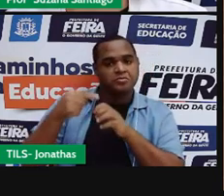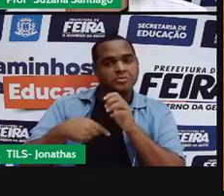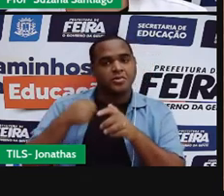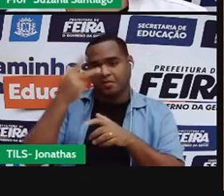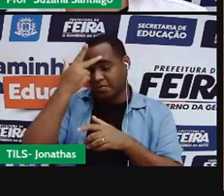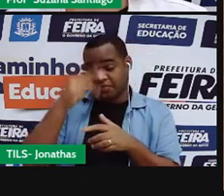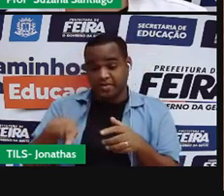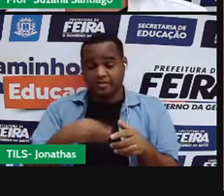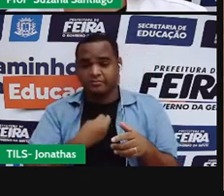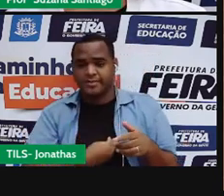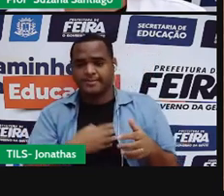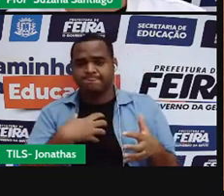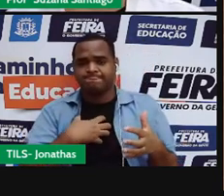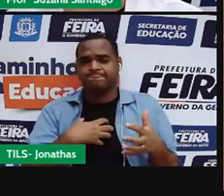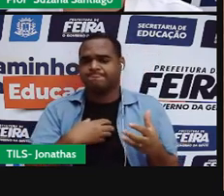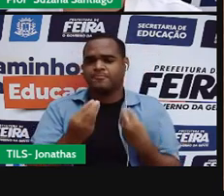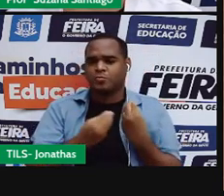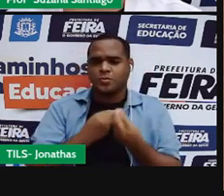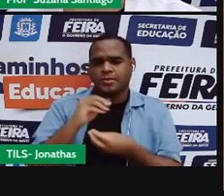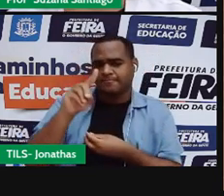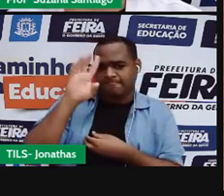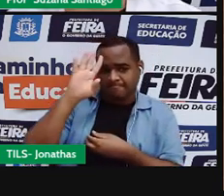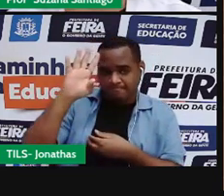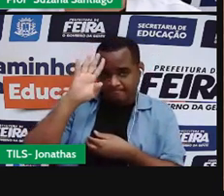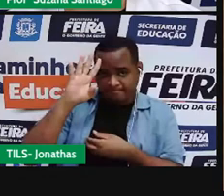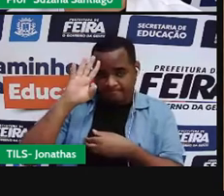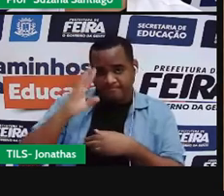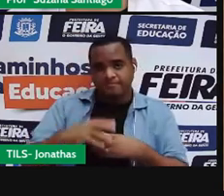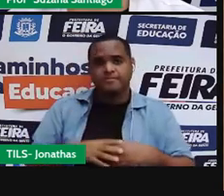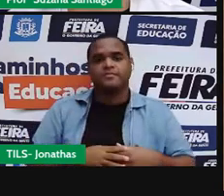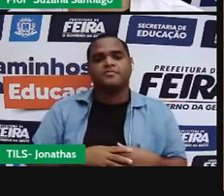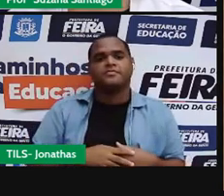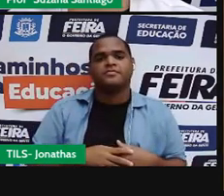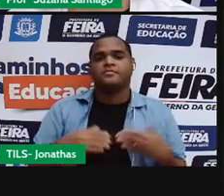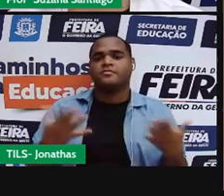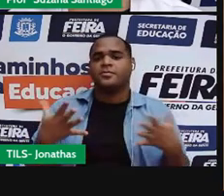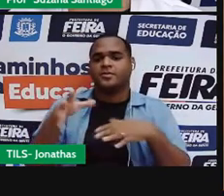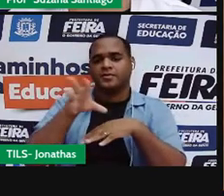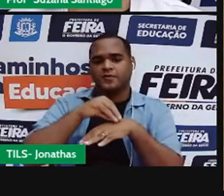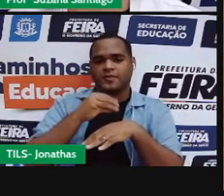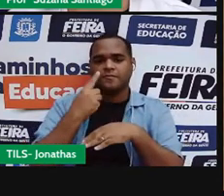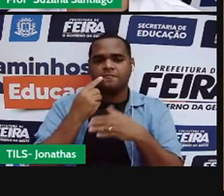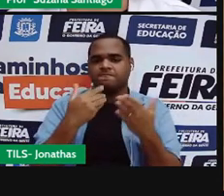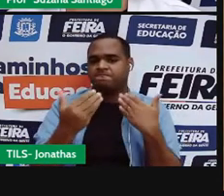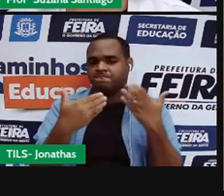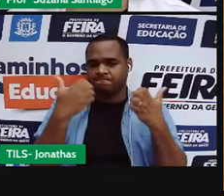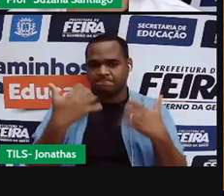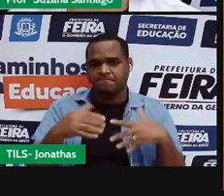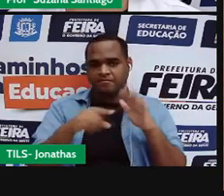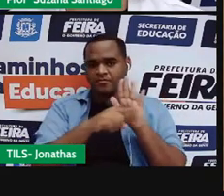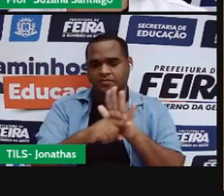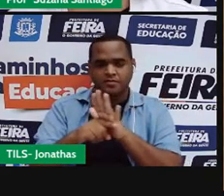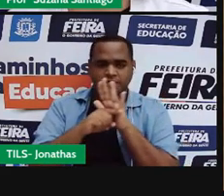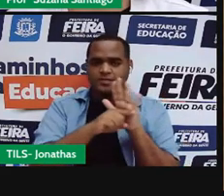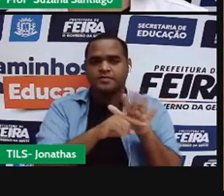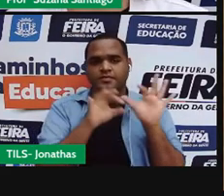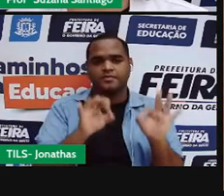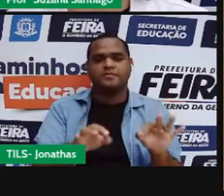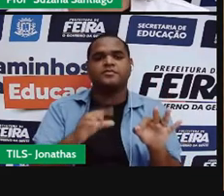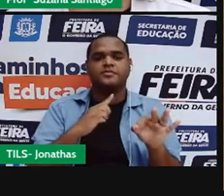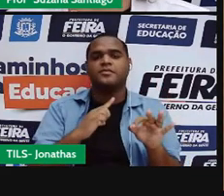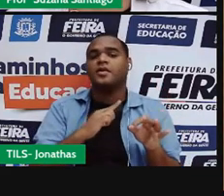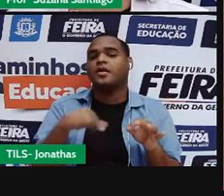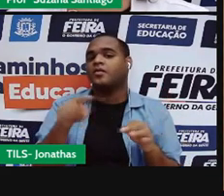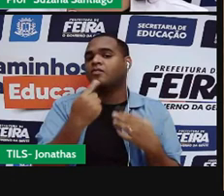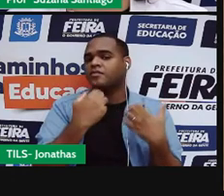pessoa? Vamos lá pensar sobre isso. Eu trouxe algumas coisas aqui para conversar com vocês. Então, vamos começar